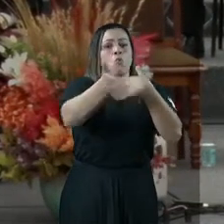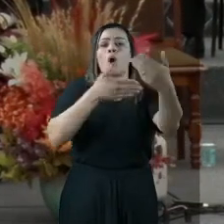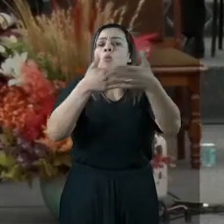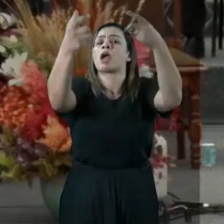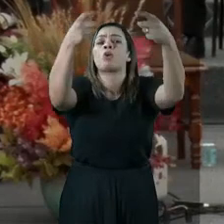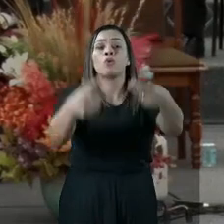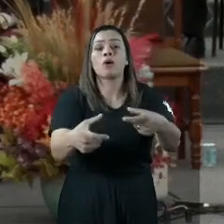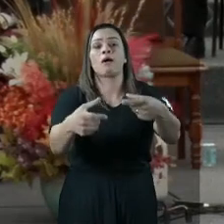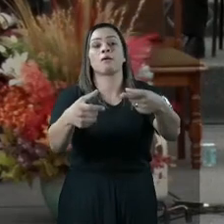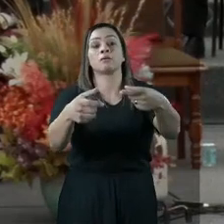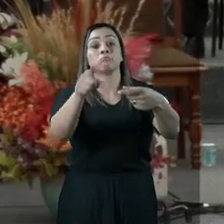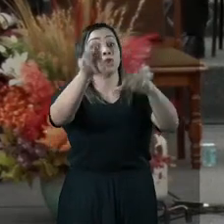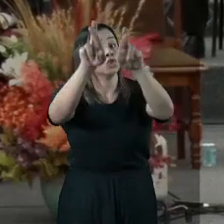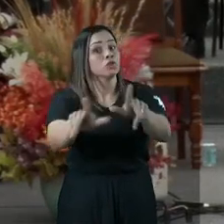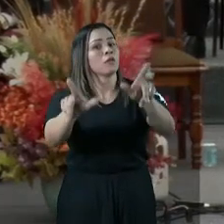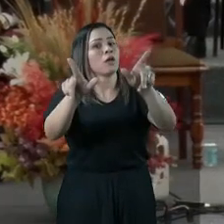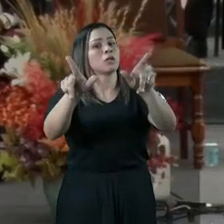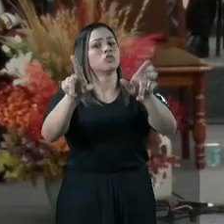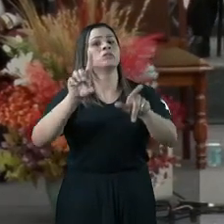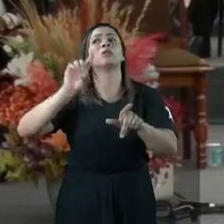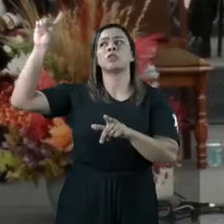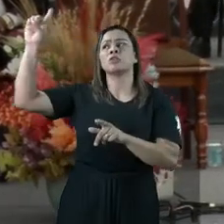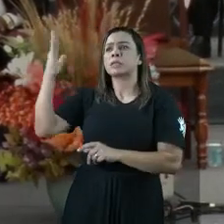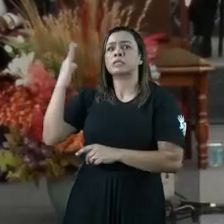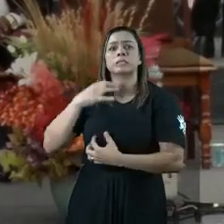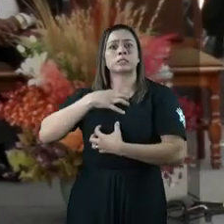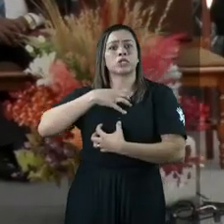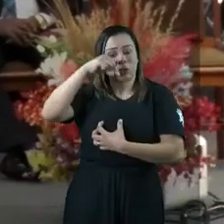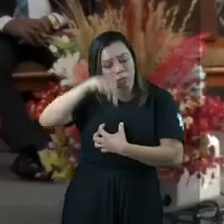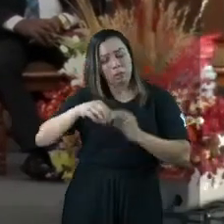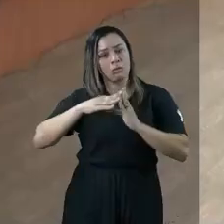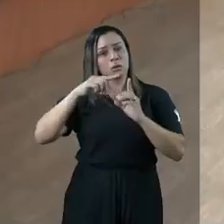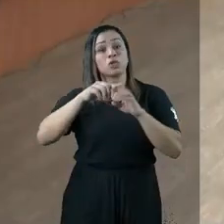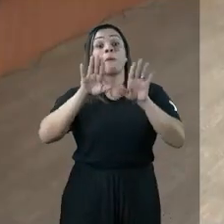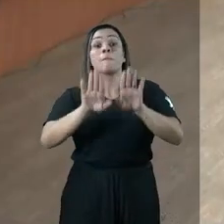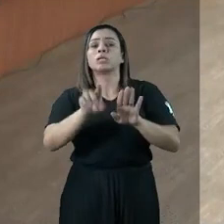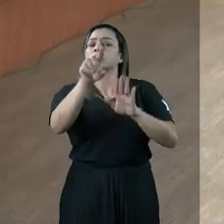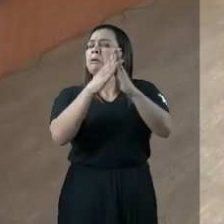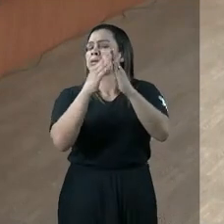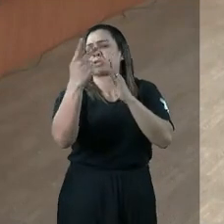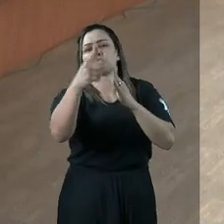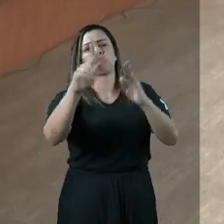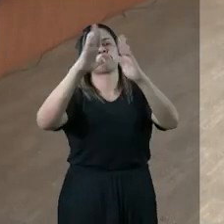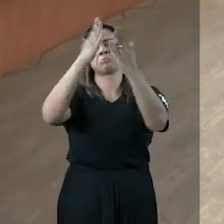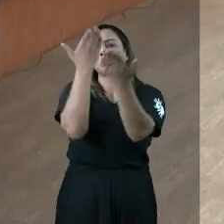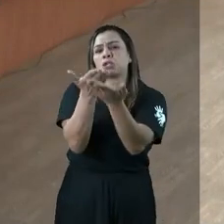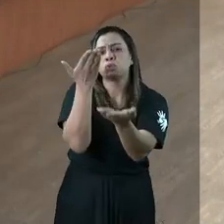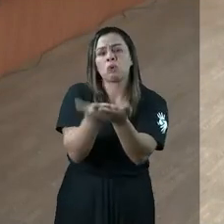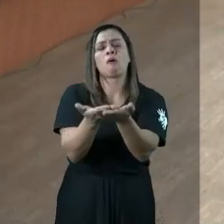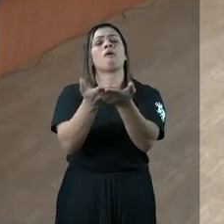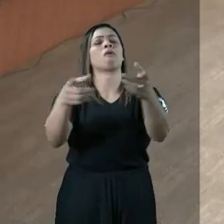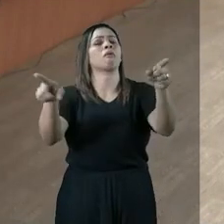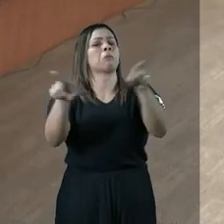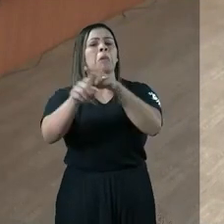sente ele em qualquer lugar. Dá glória ao nome dele aqui, e dá glória ao nome dele na escola,